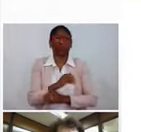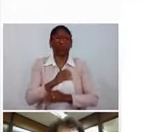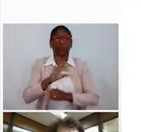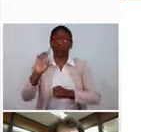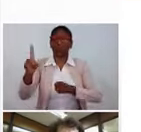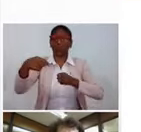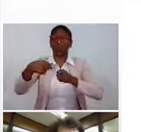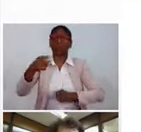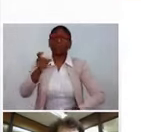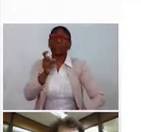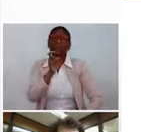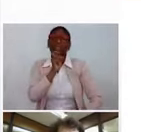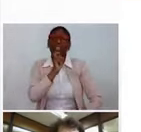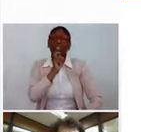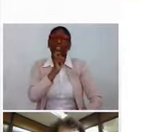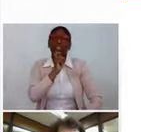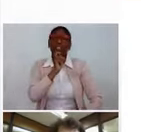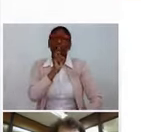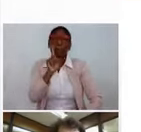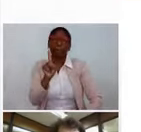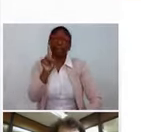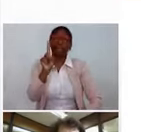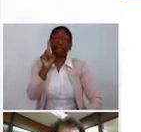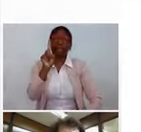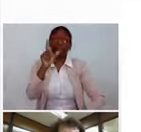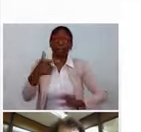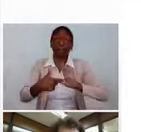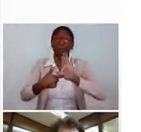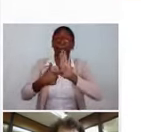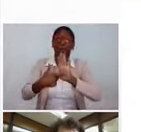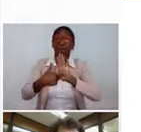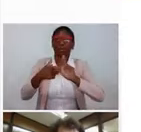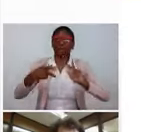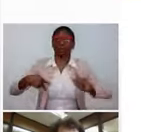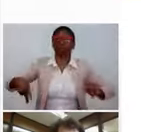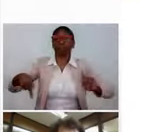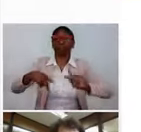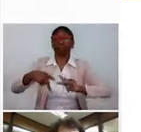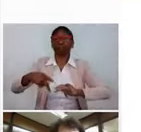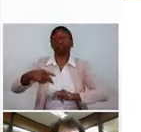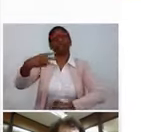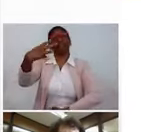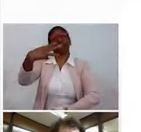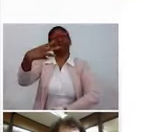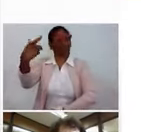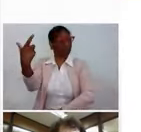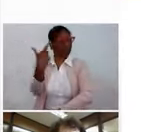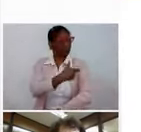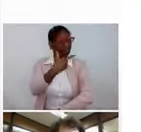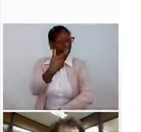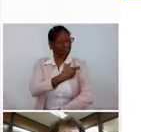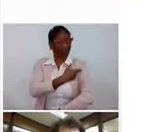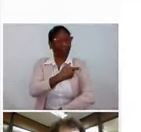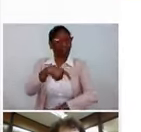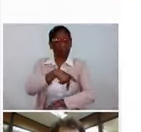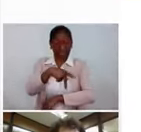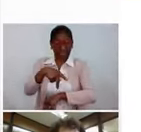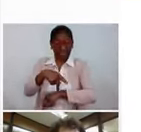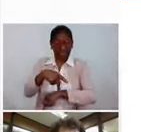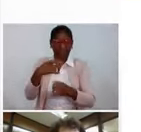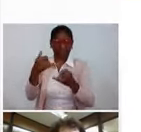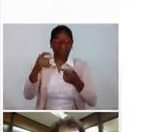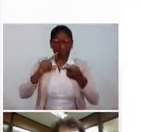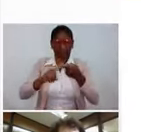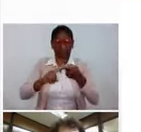seja, quanto mais para cima, nós temos a proporção da população com dose de reforço. Nesse sentido, países como o Reino Unido,